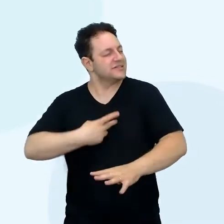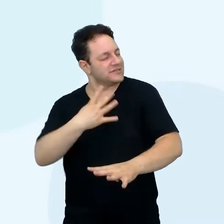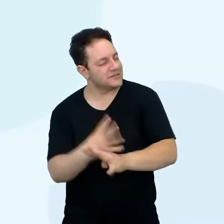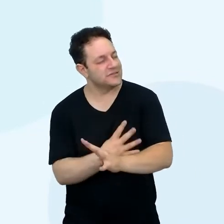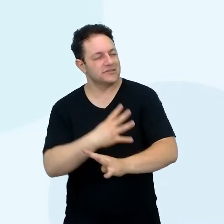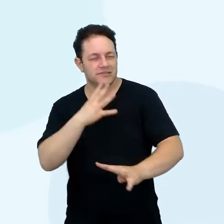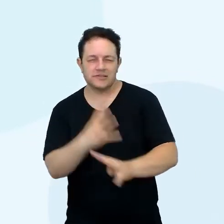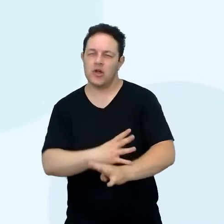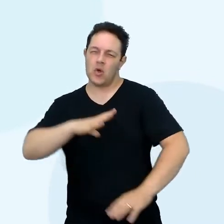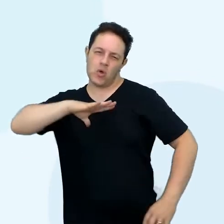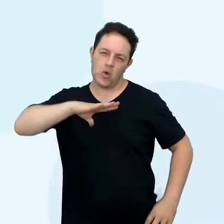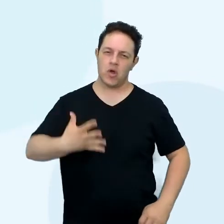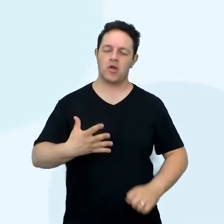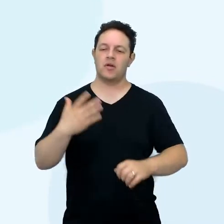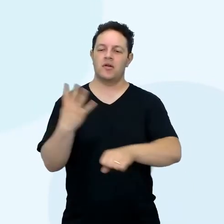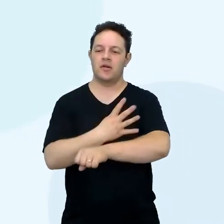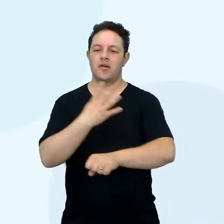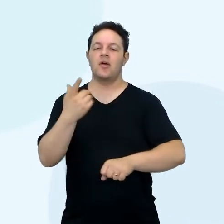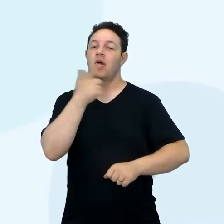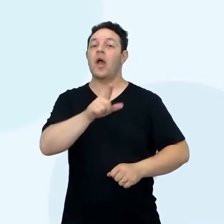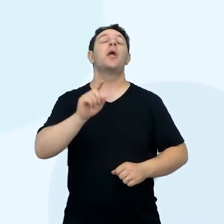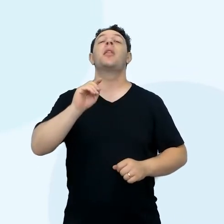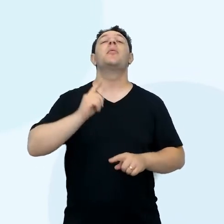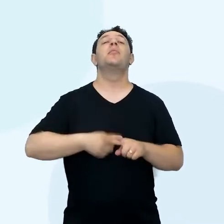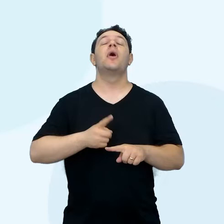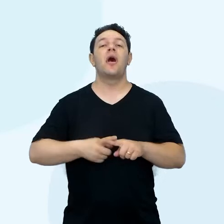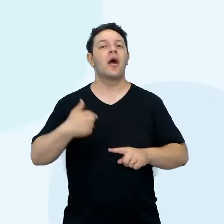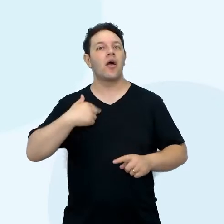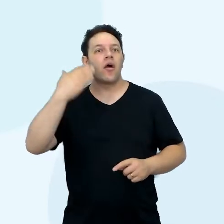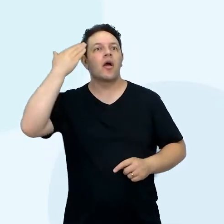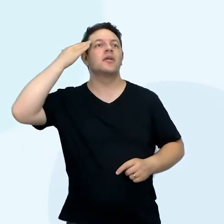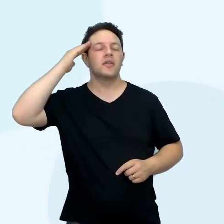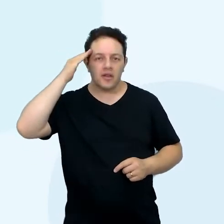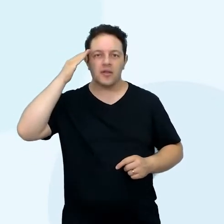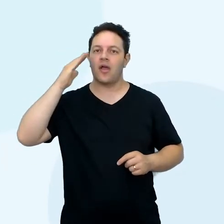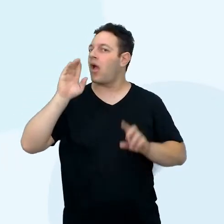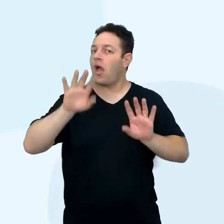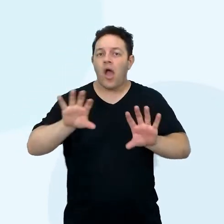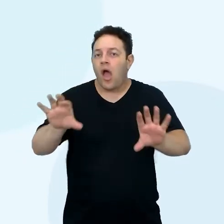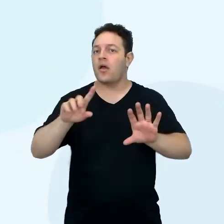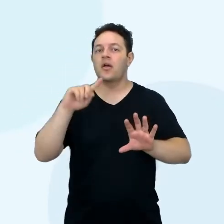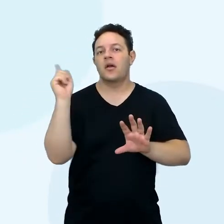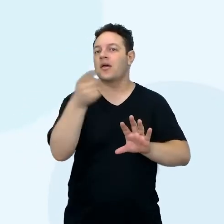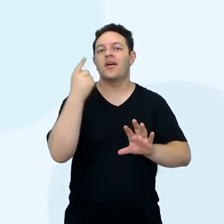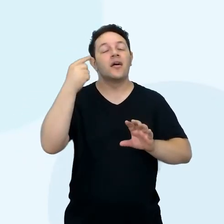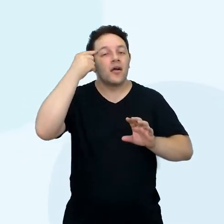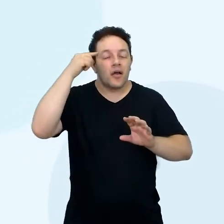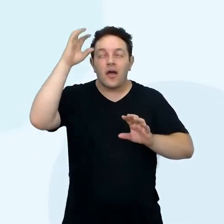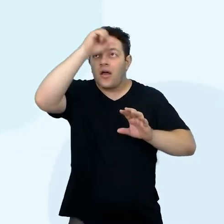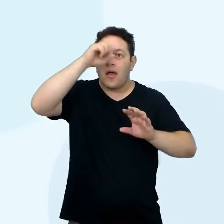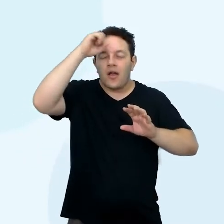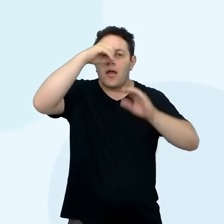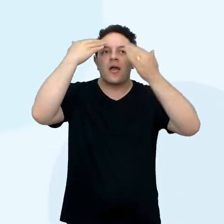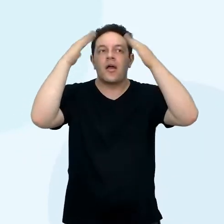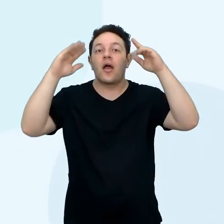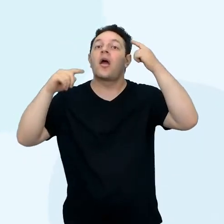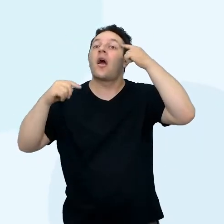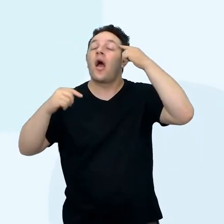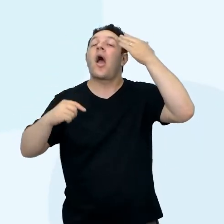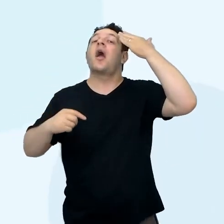ser muito corajoso no que diz respeito a entender. Faz parte da cognição isso, né?